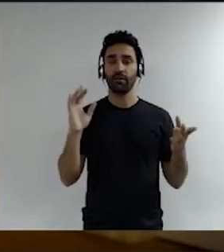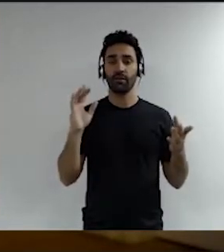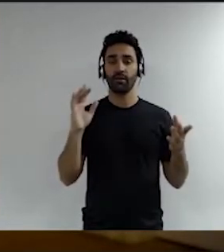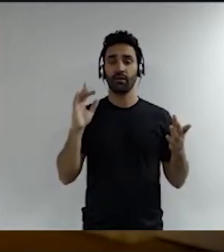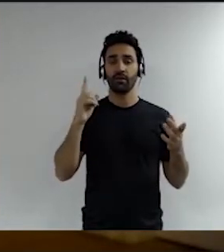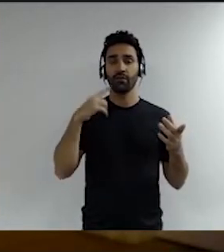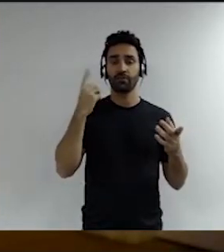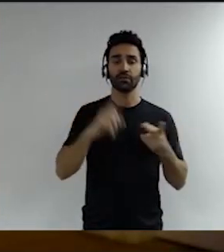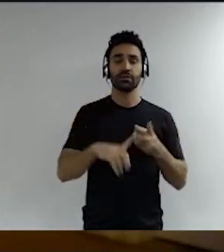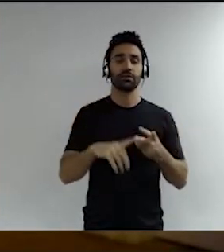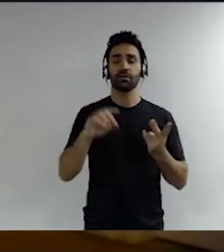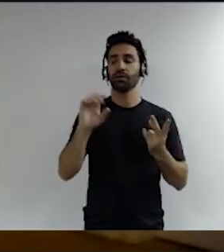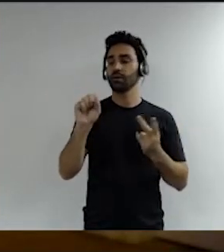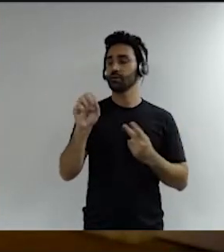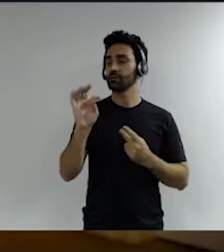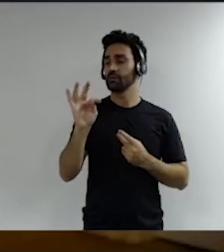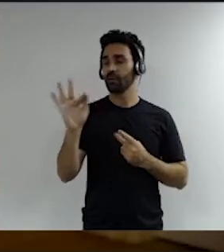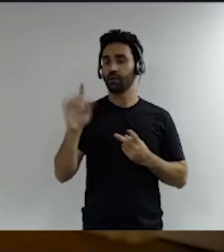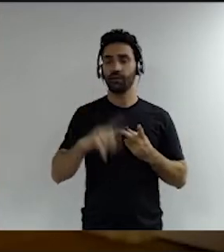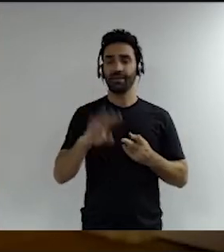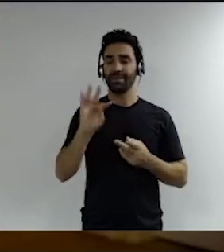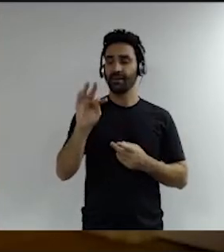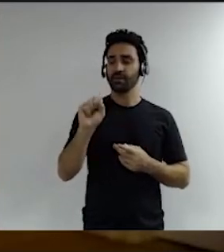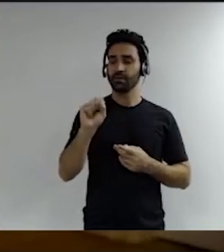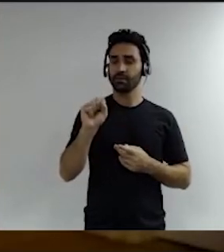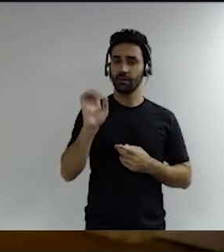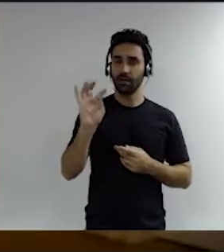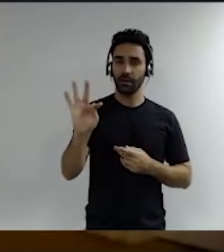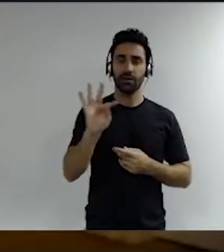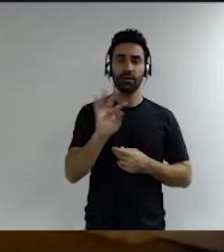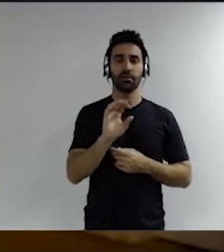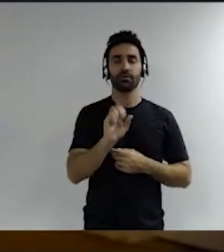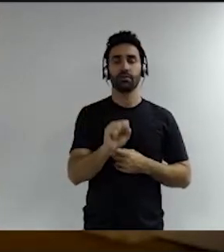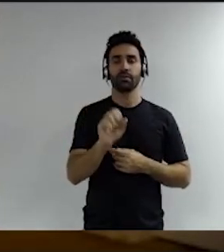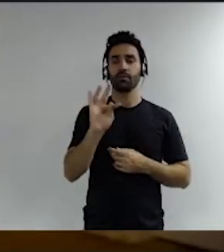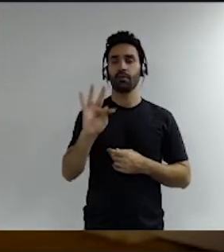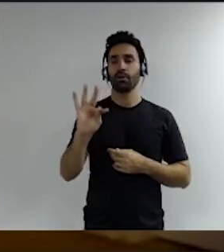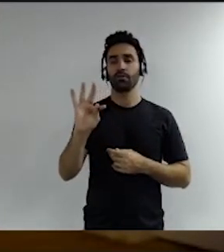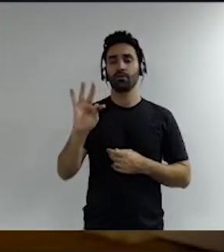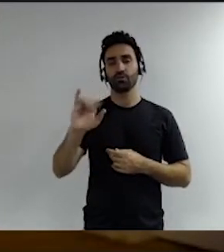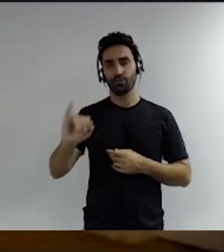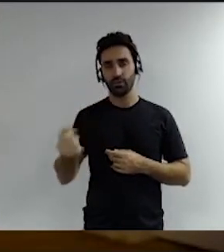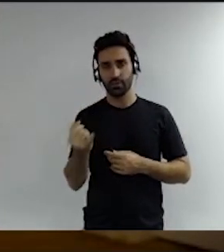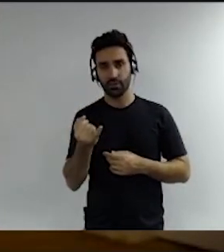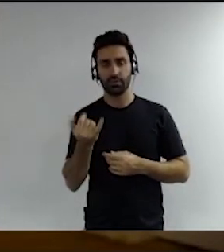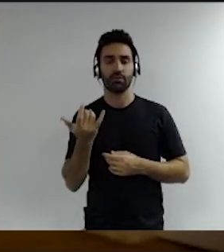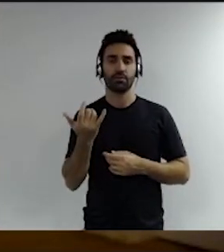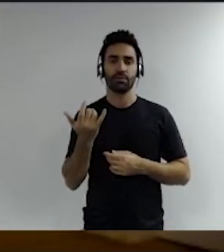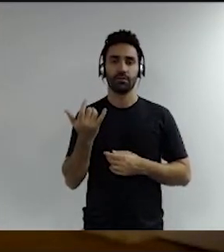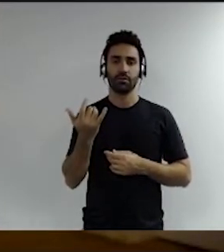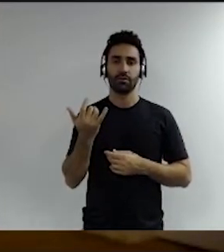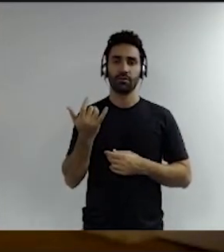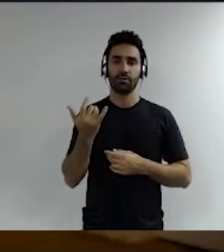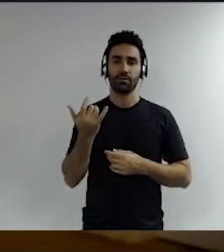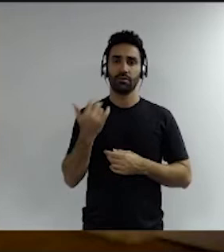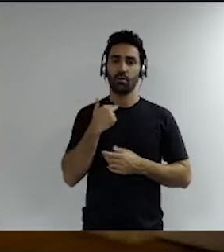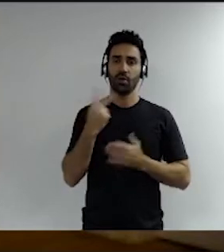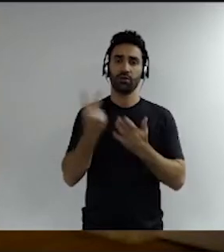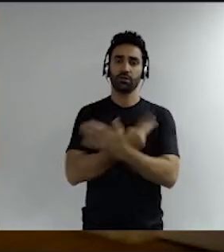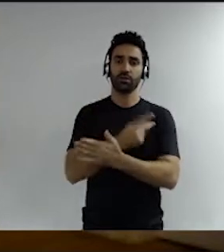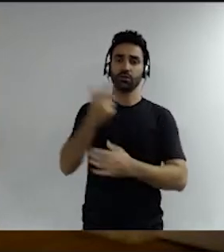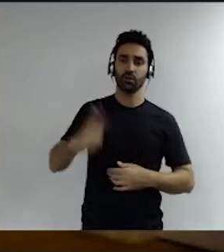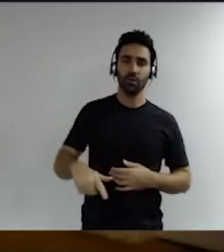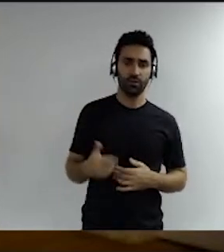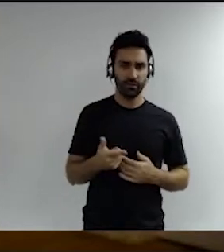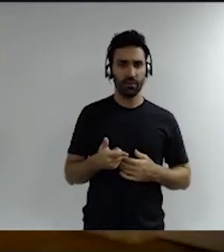superiores, no Supremo, no TST, no Superior Tribunal de Justiça. formulações de precedentes, com todos os cuidados